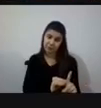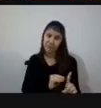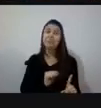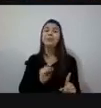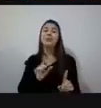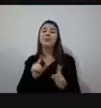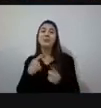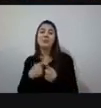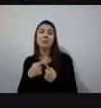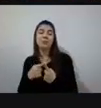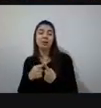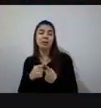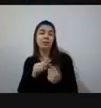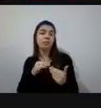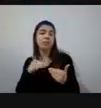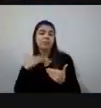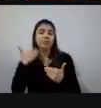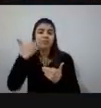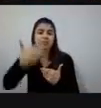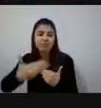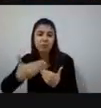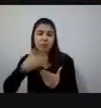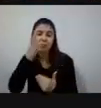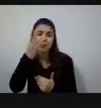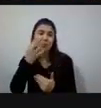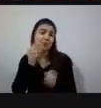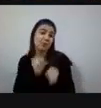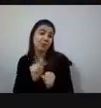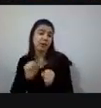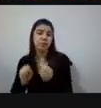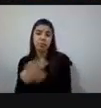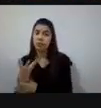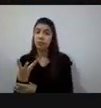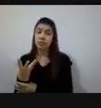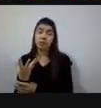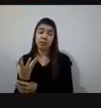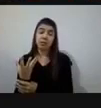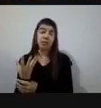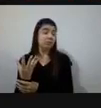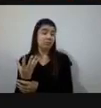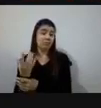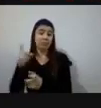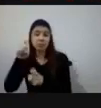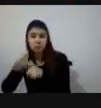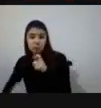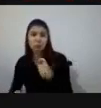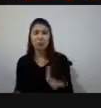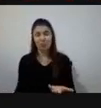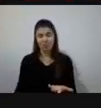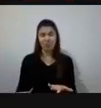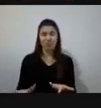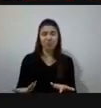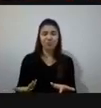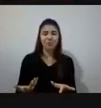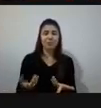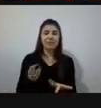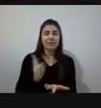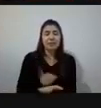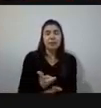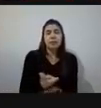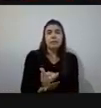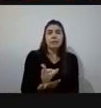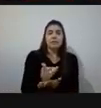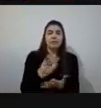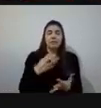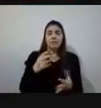estágio pior ainda, né? Um estupro, enfim. Então, sempre que causa esse constrangimento, se a criança, eu